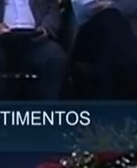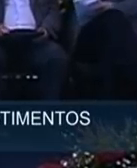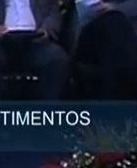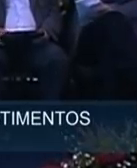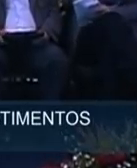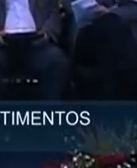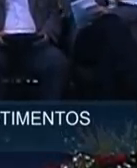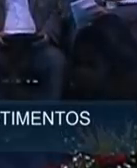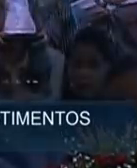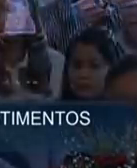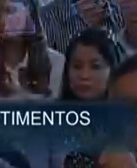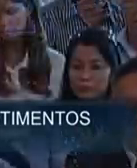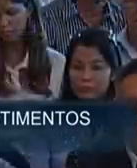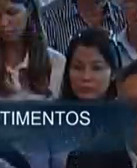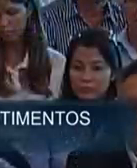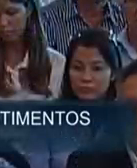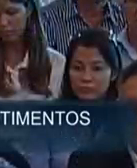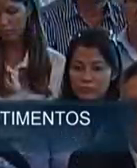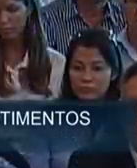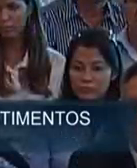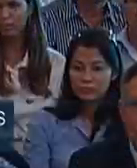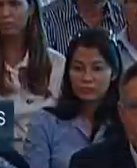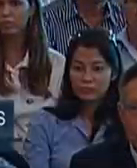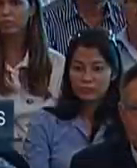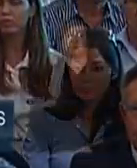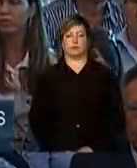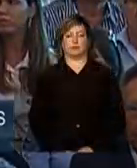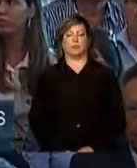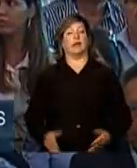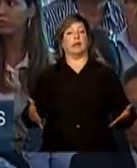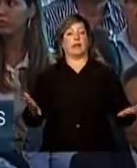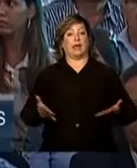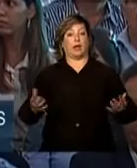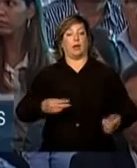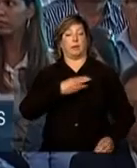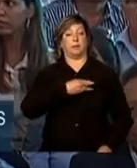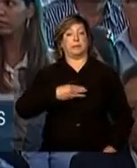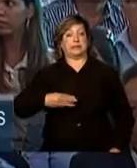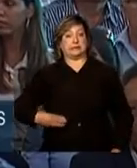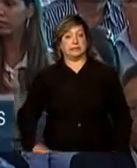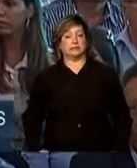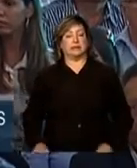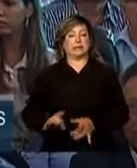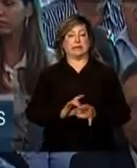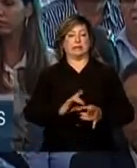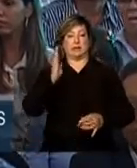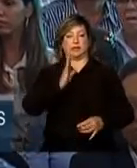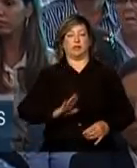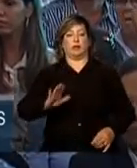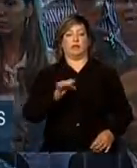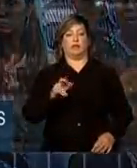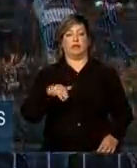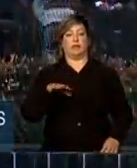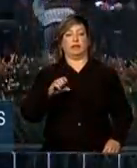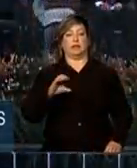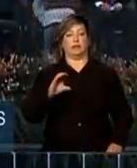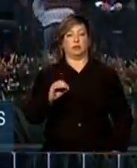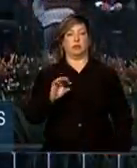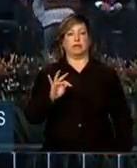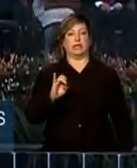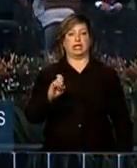Ouviremos agora o excelentíssimo senhor ministro de Estado interino da Integração Nacional, Francisco Teixeira.